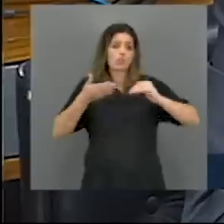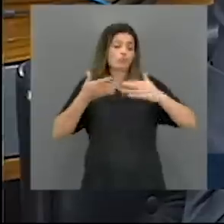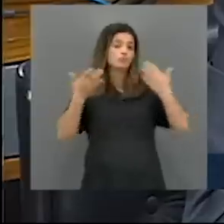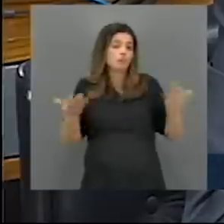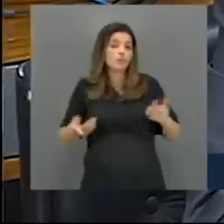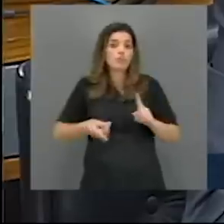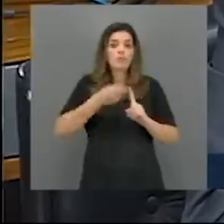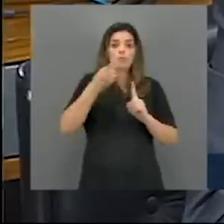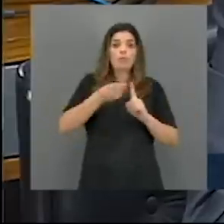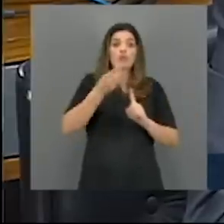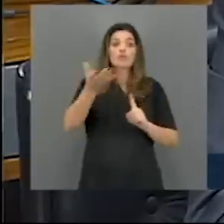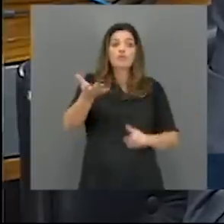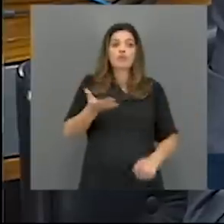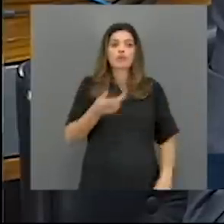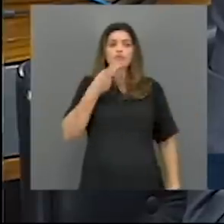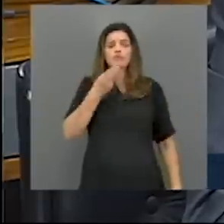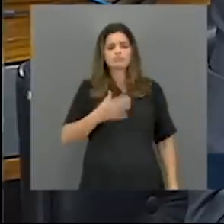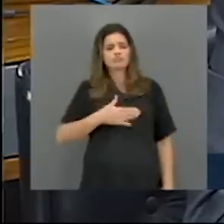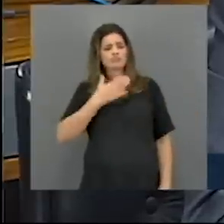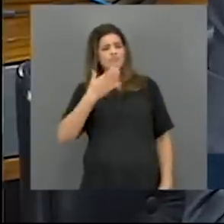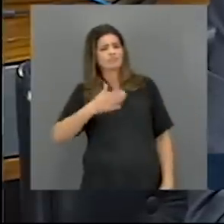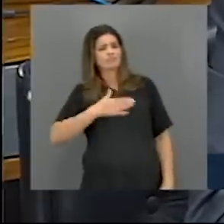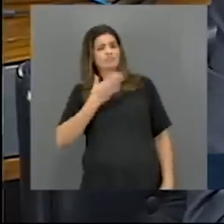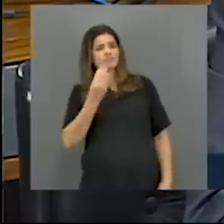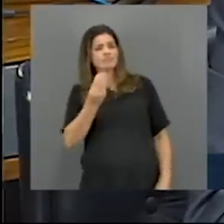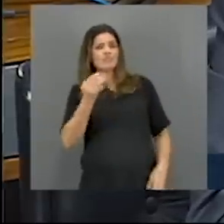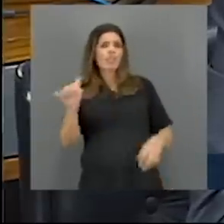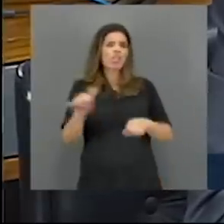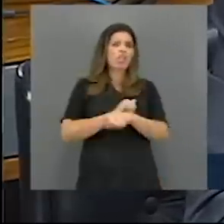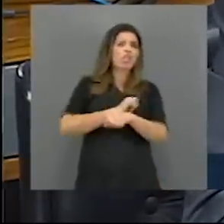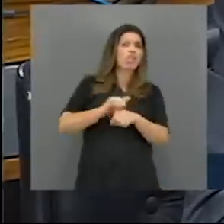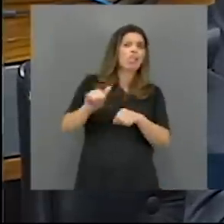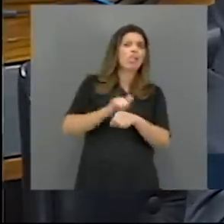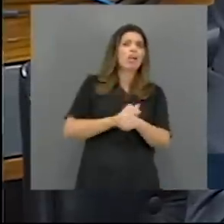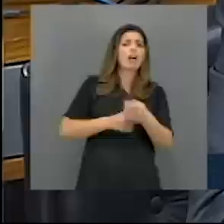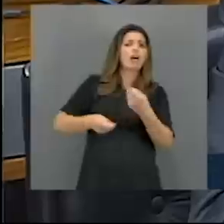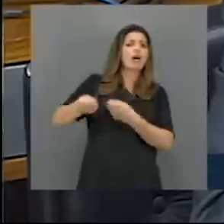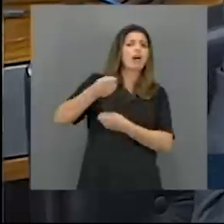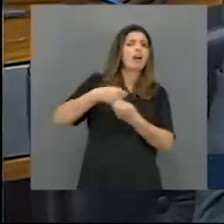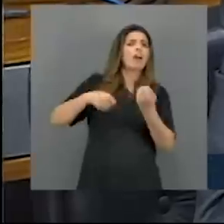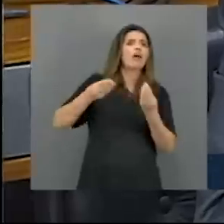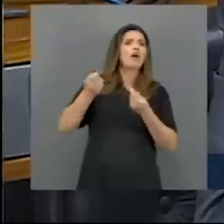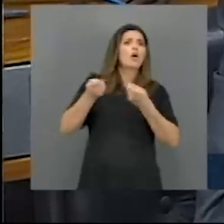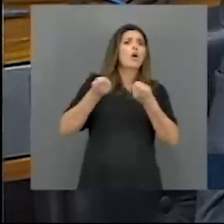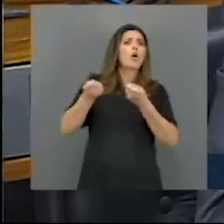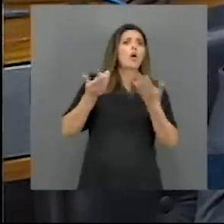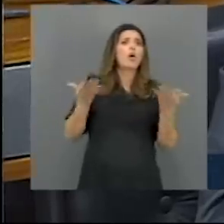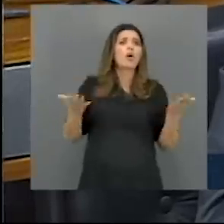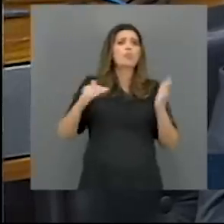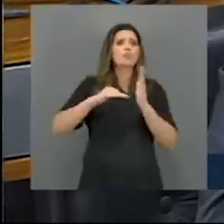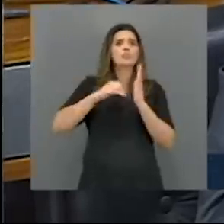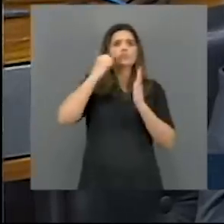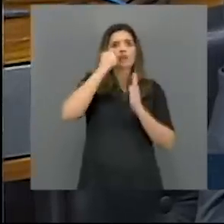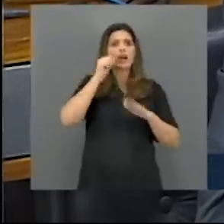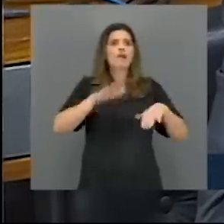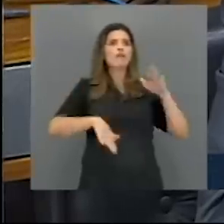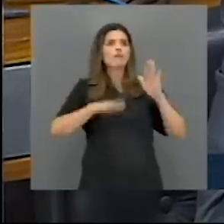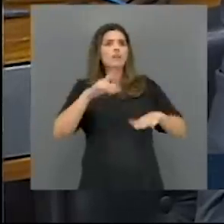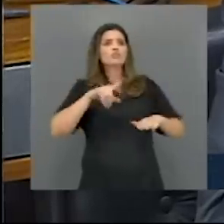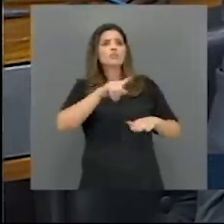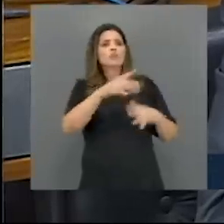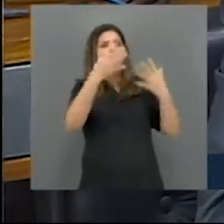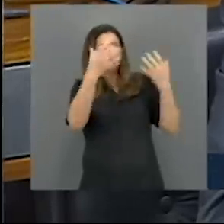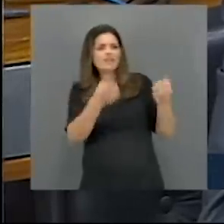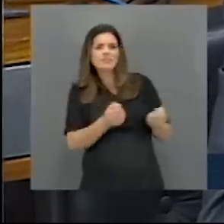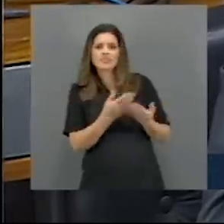primeiro registrar que eu me impressiono aqui com a ginástica olímpica hermenêutica do Senado, de vez em quando, em relação a esses indeferimentos